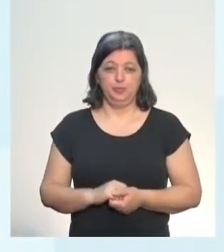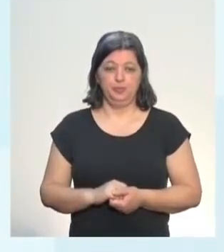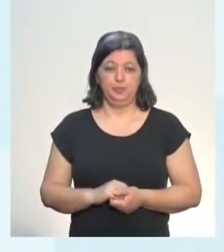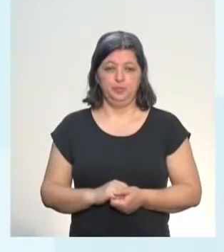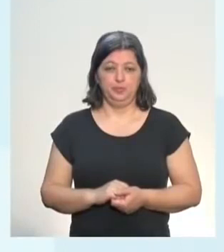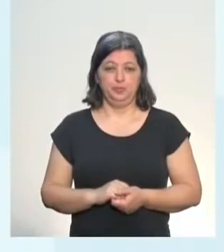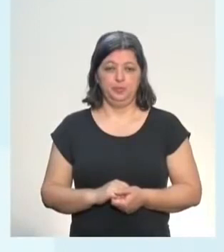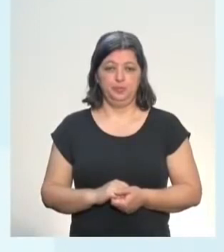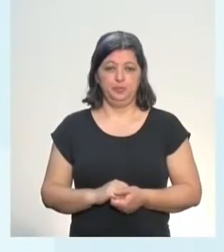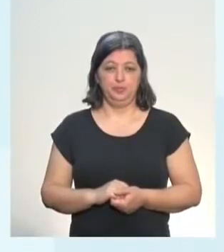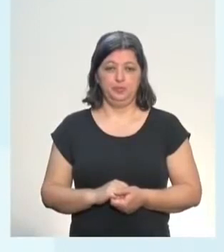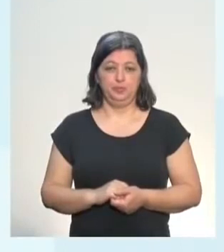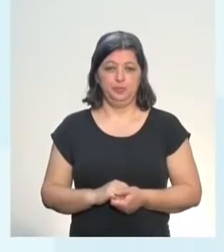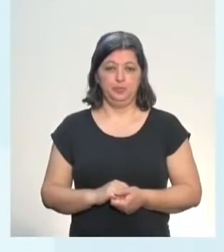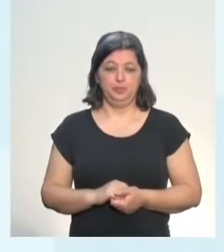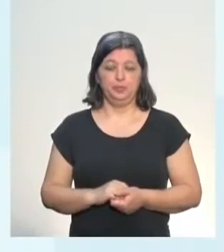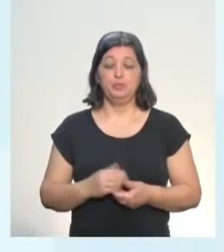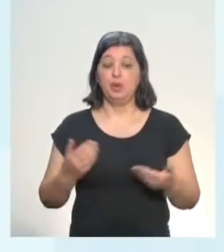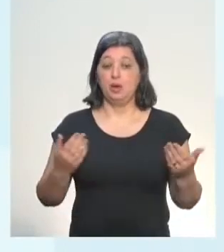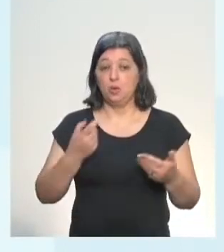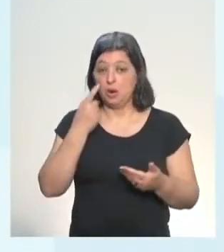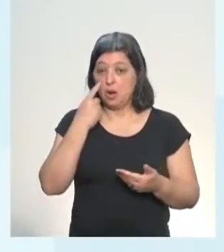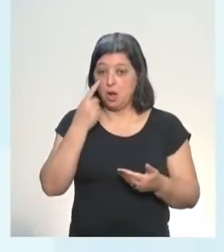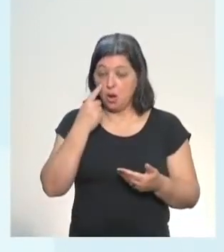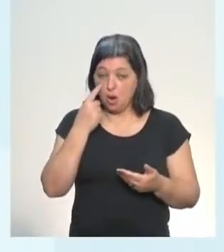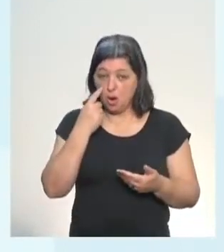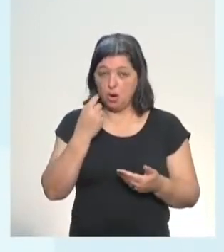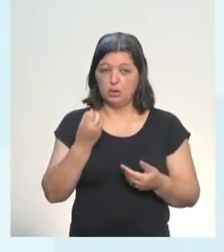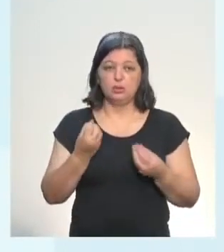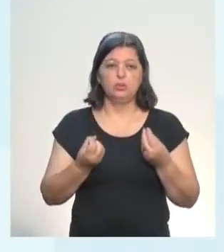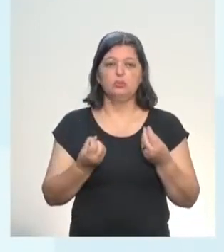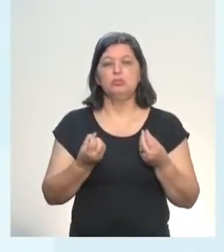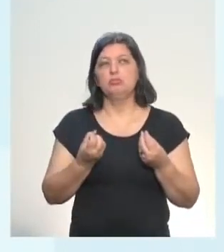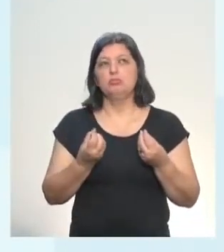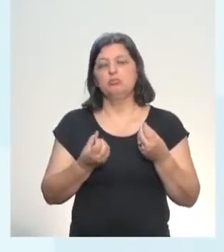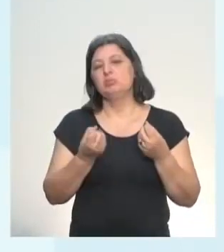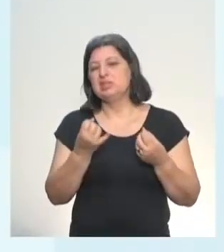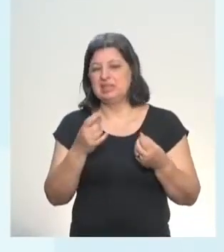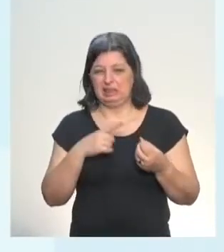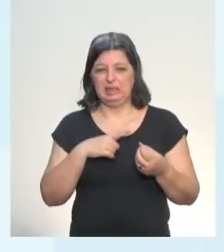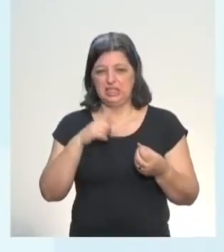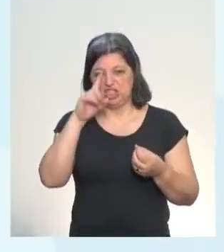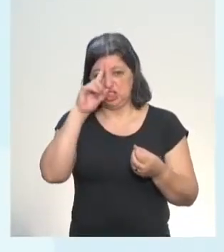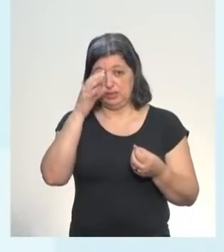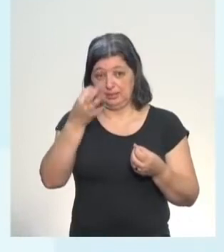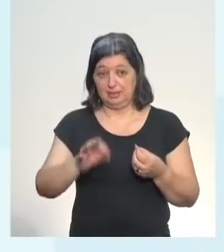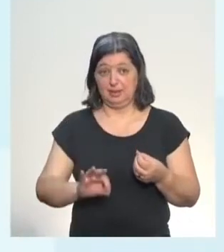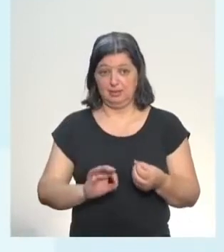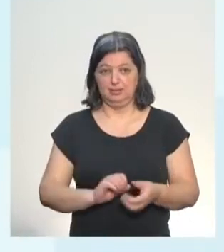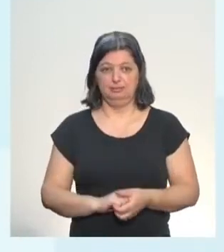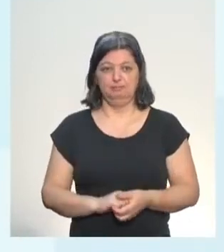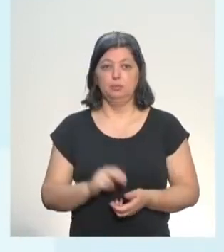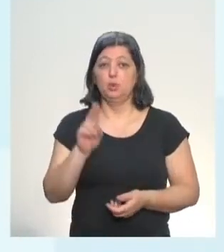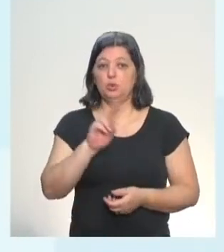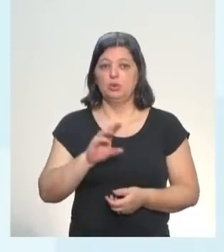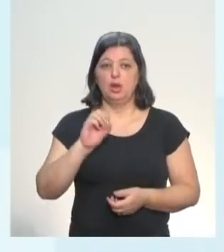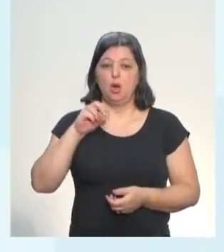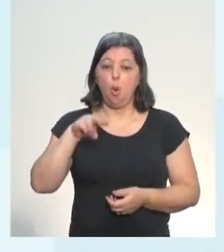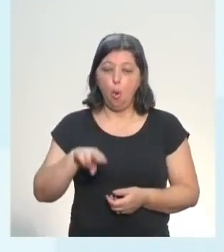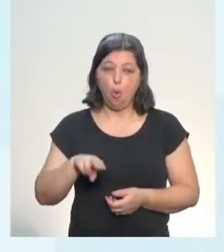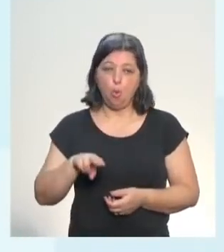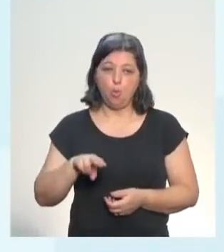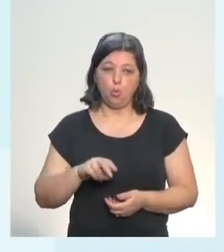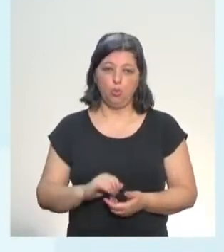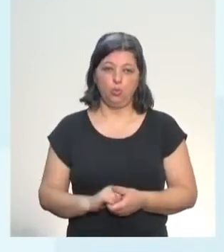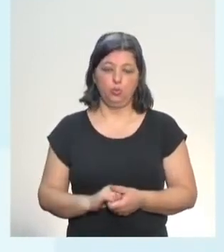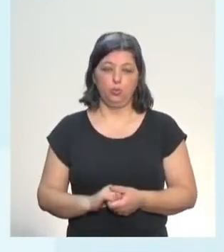20. Good. Agora, olha só. Se a gente tiver a data completa, a gente vai usar on. Então, no dia 6 de